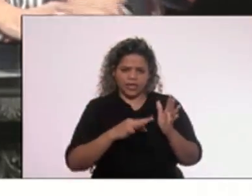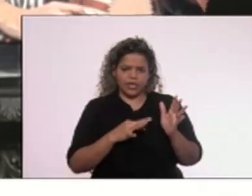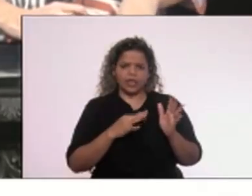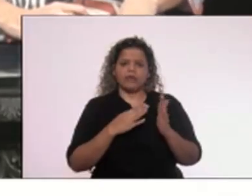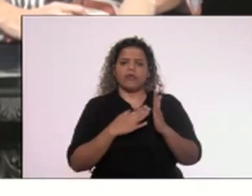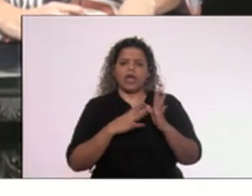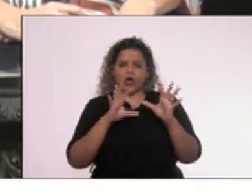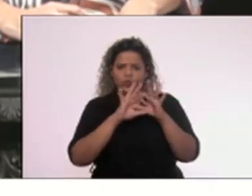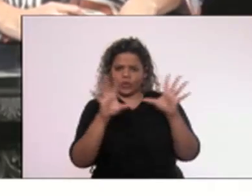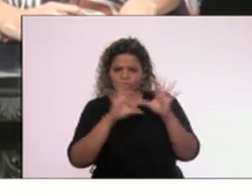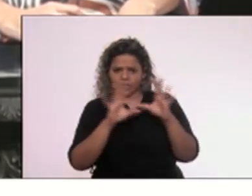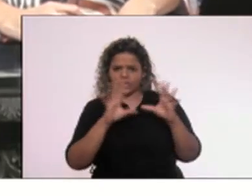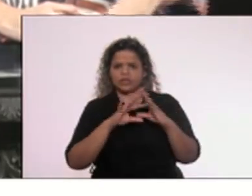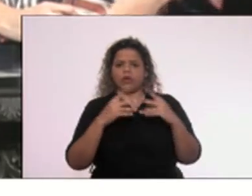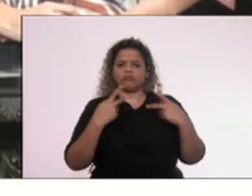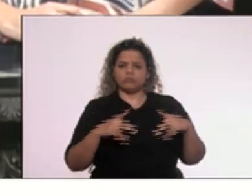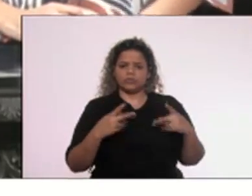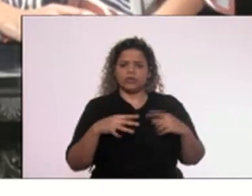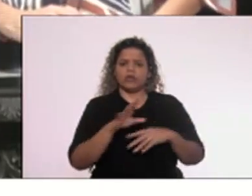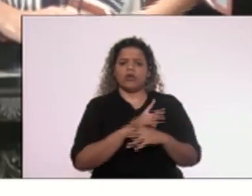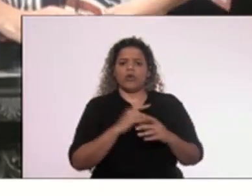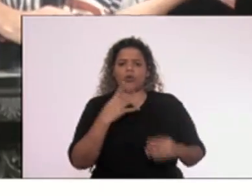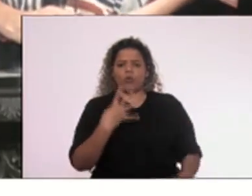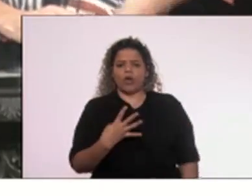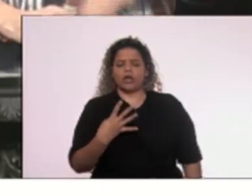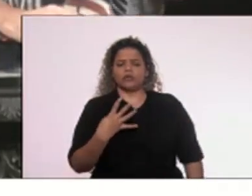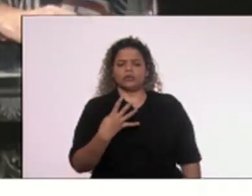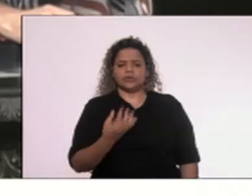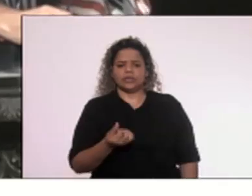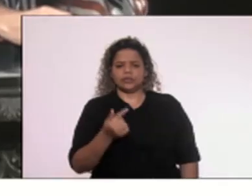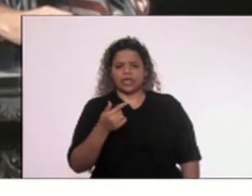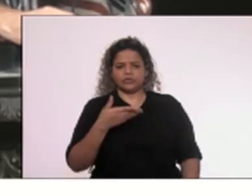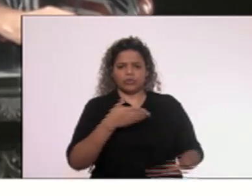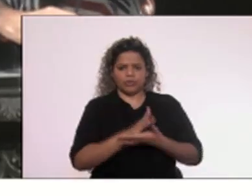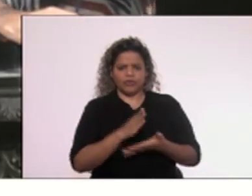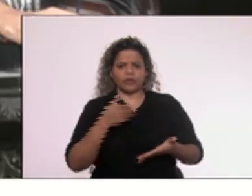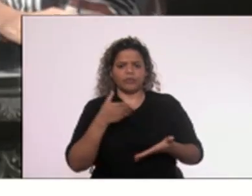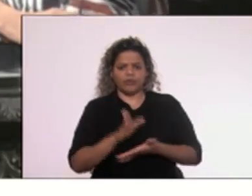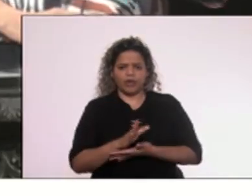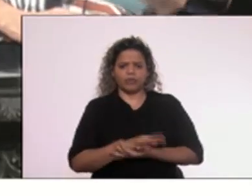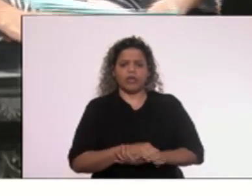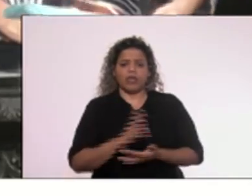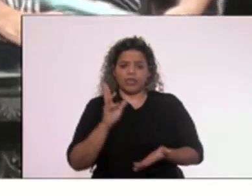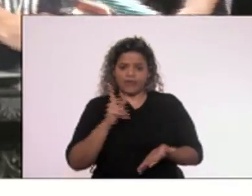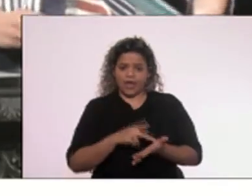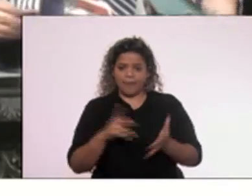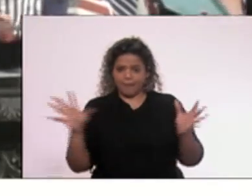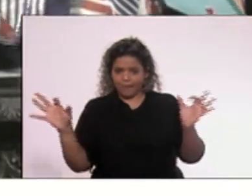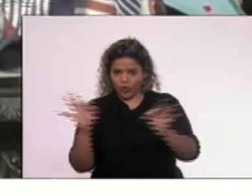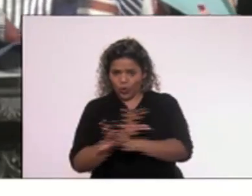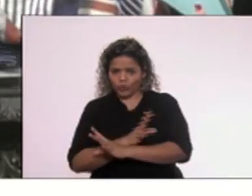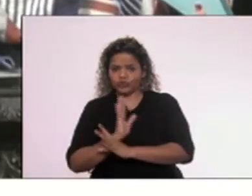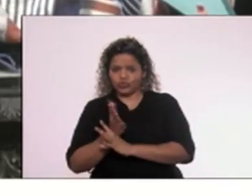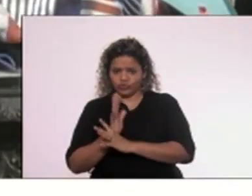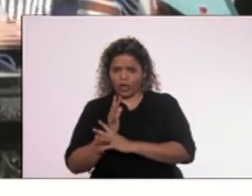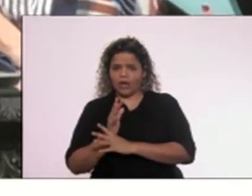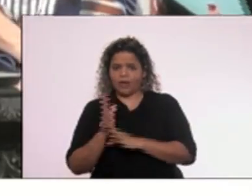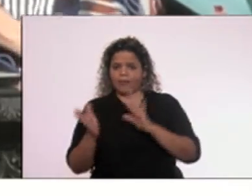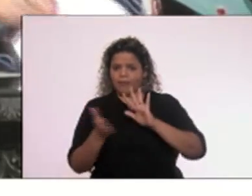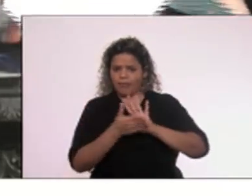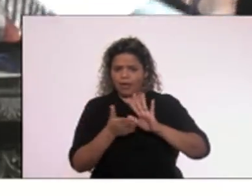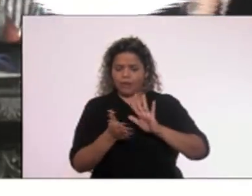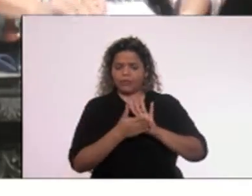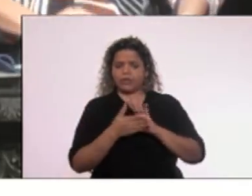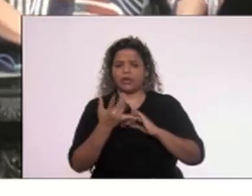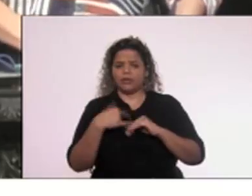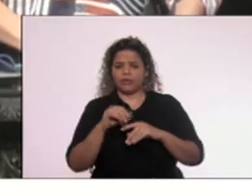com a autorização do plenário, 2467, senhores que aprovam isso, não estão aprovados. Na verdade, estão prontos para vir à pauta, como